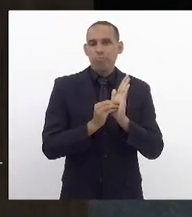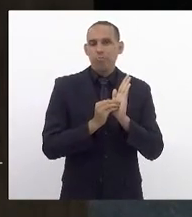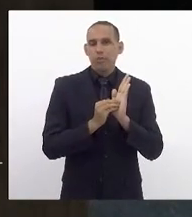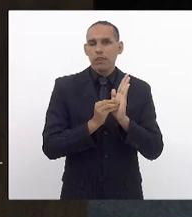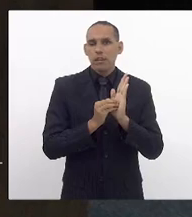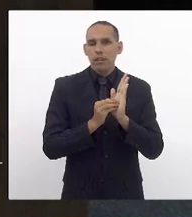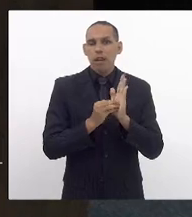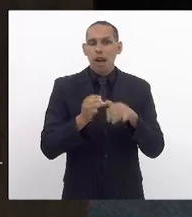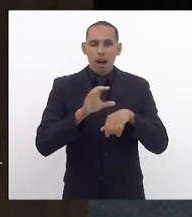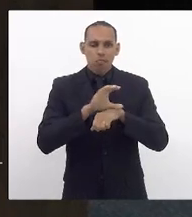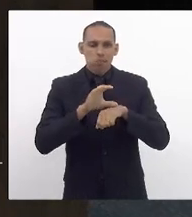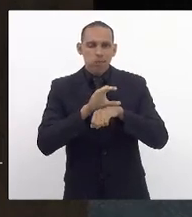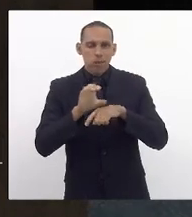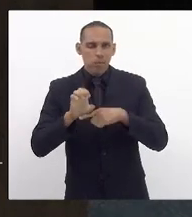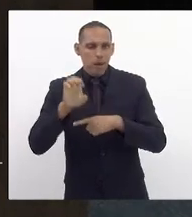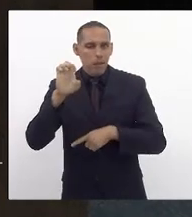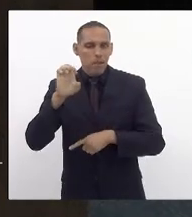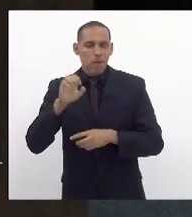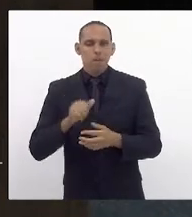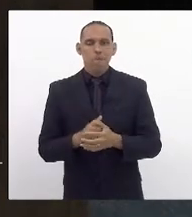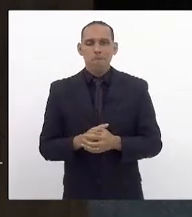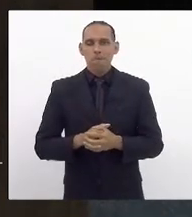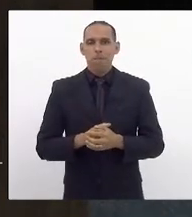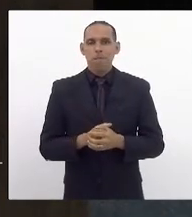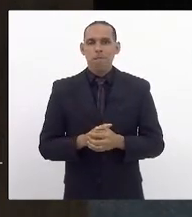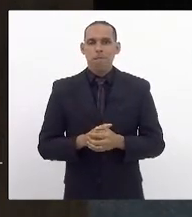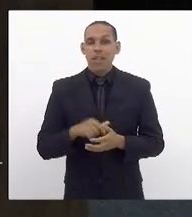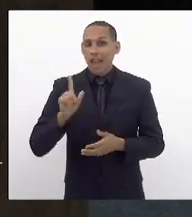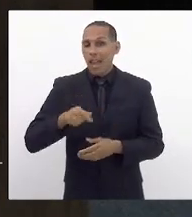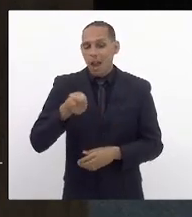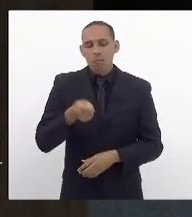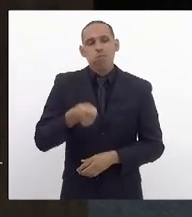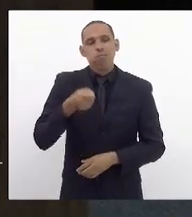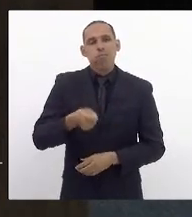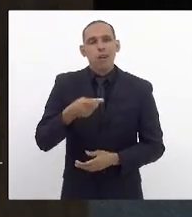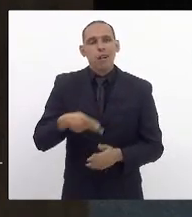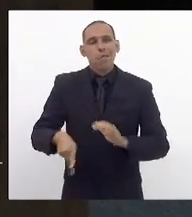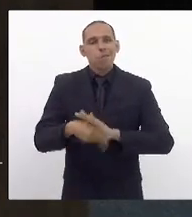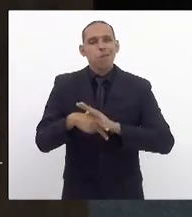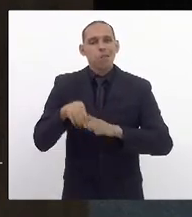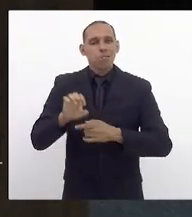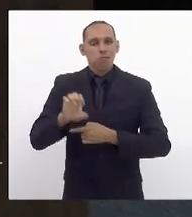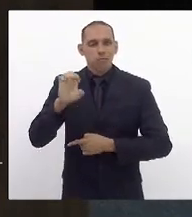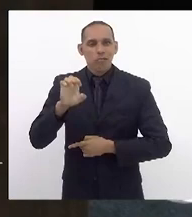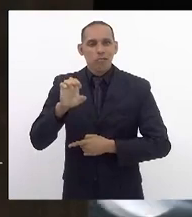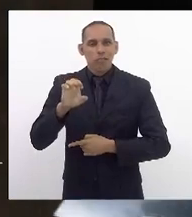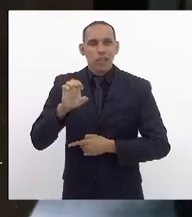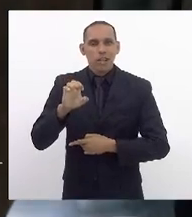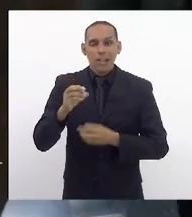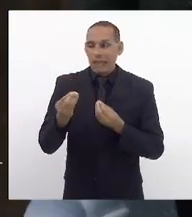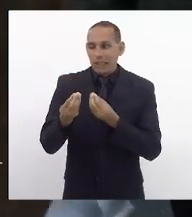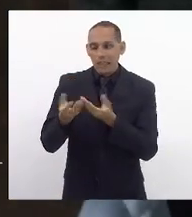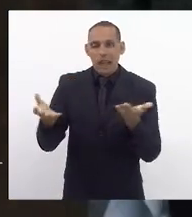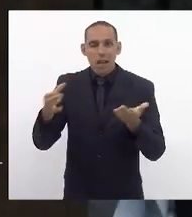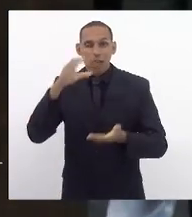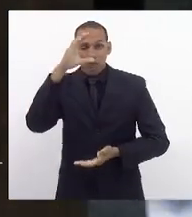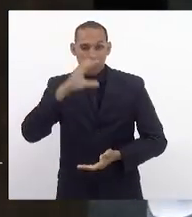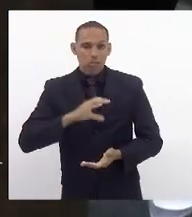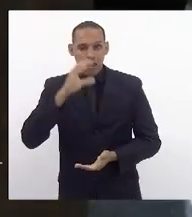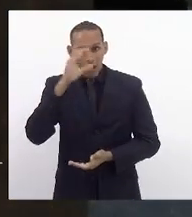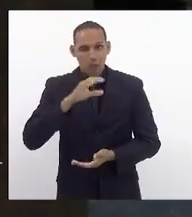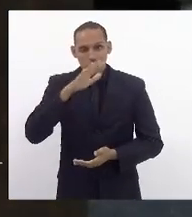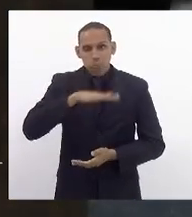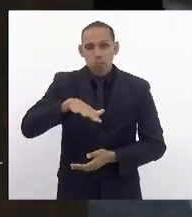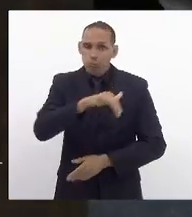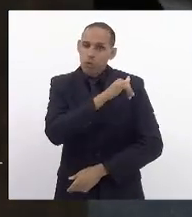na Constituição do Estado do Rio de Janeiro como uma das obrigações do Estado para com o cidadão, para com a cidadã fluminense,